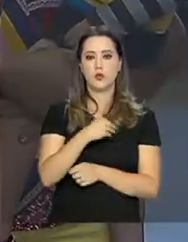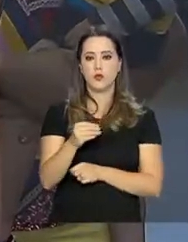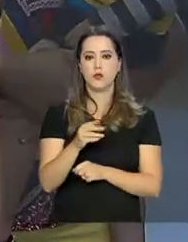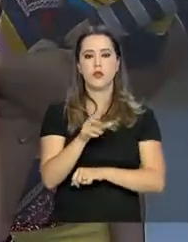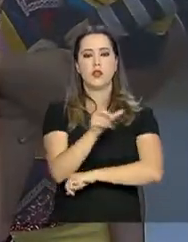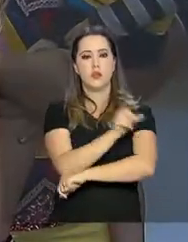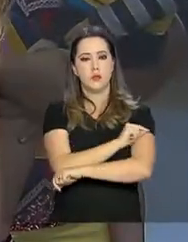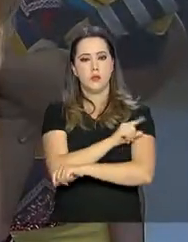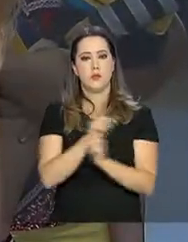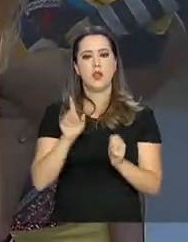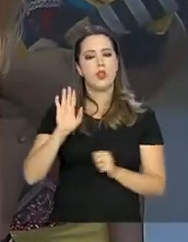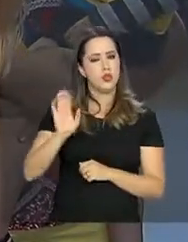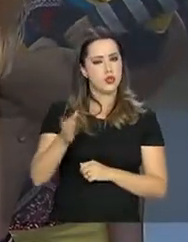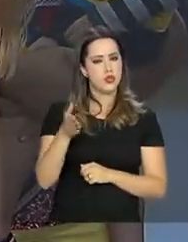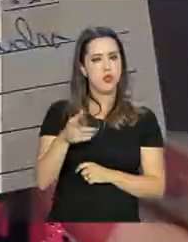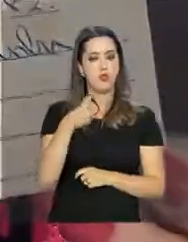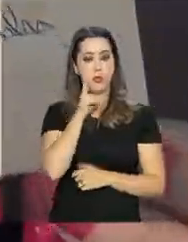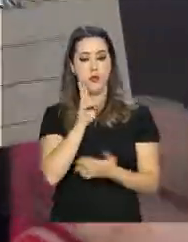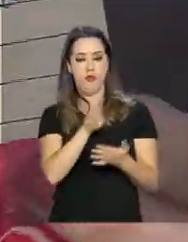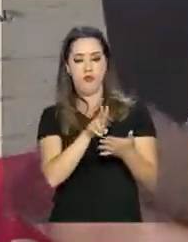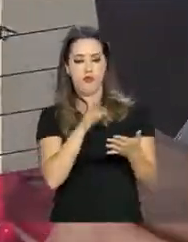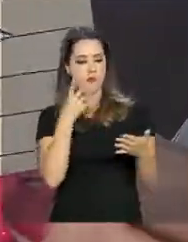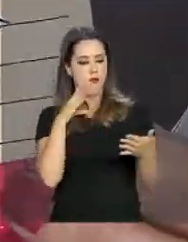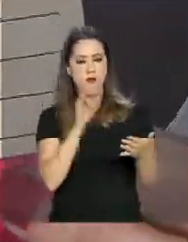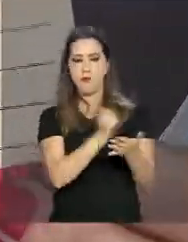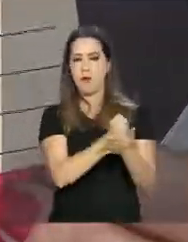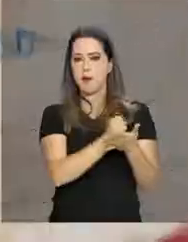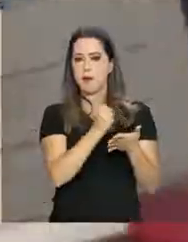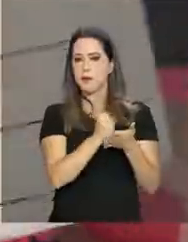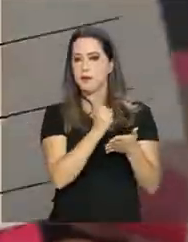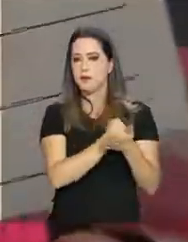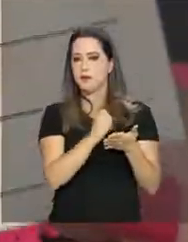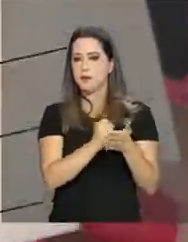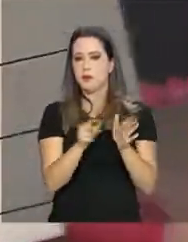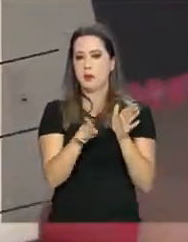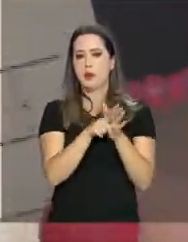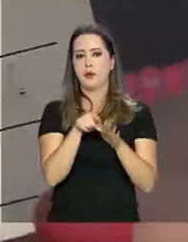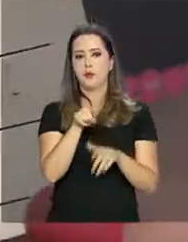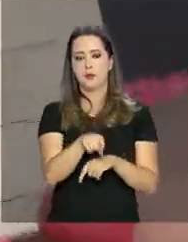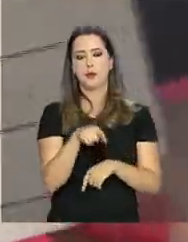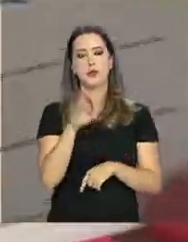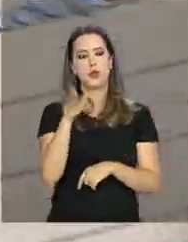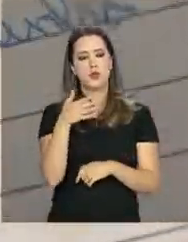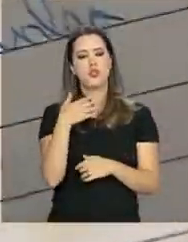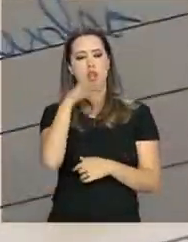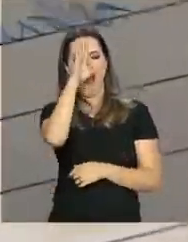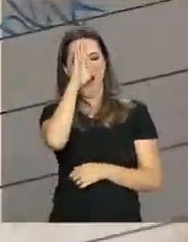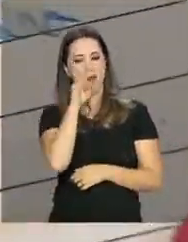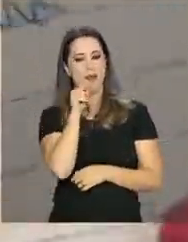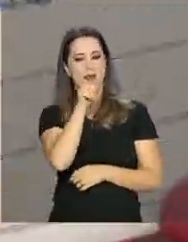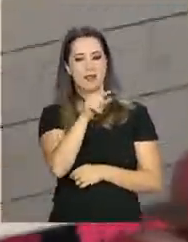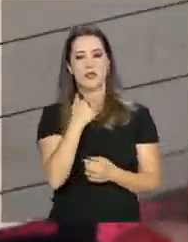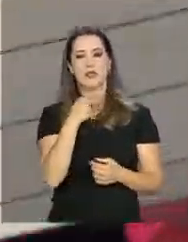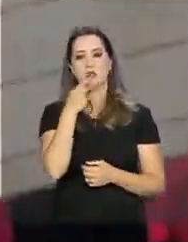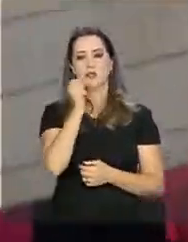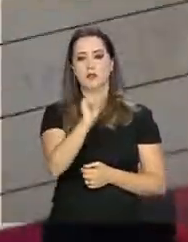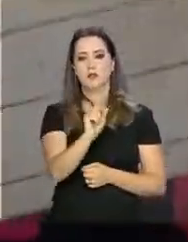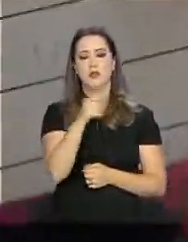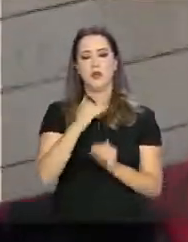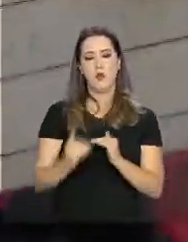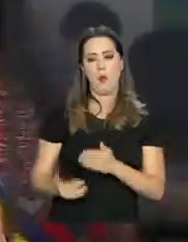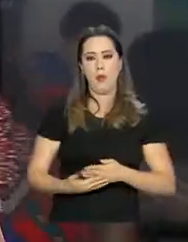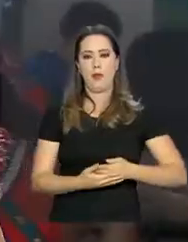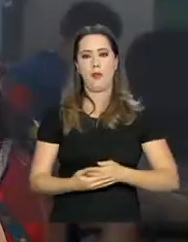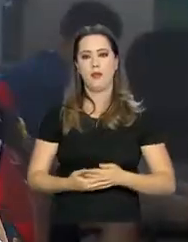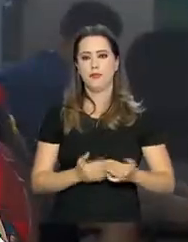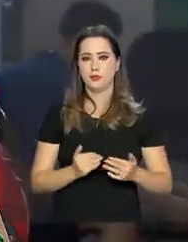aproveitou a oportunidade para conferir a própria caderneta. O documento já amarelado, a maquiadora tem desde